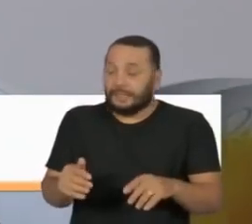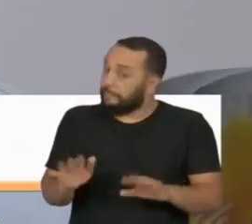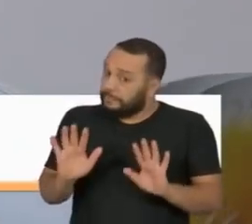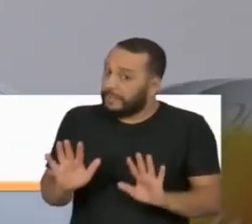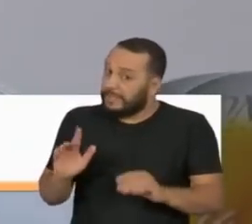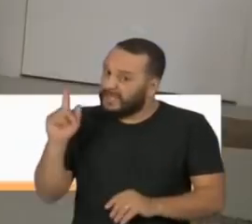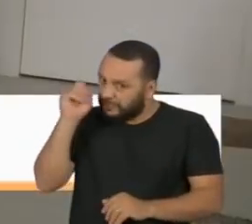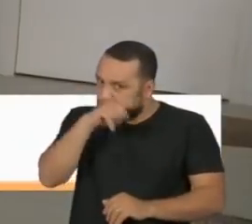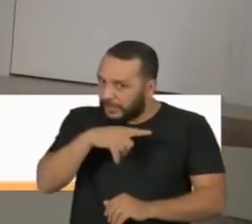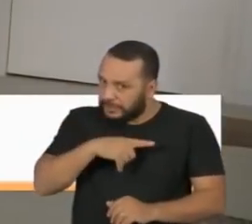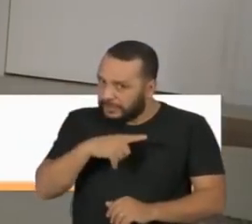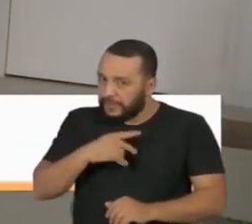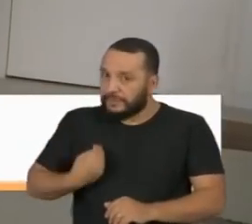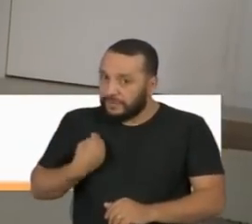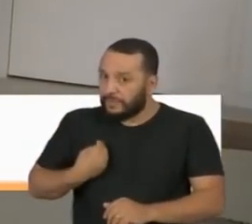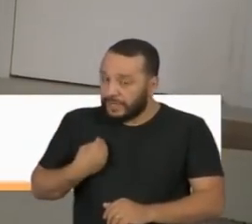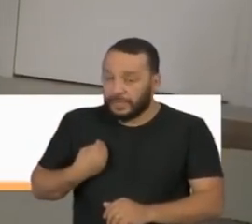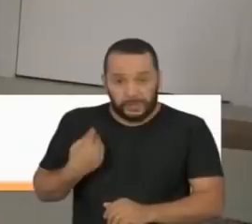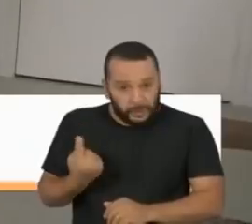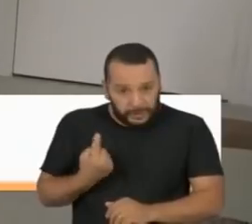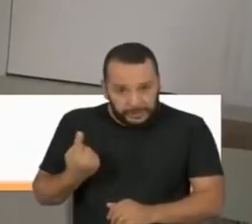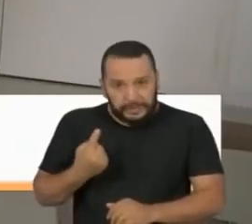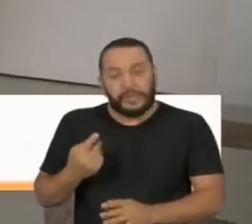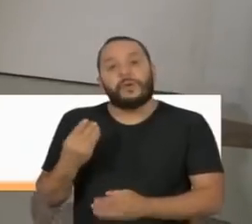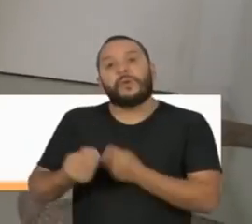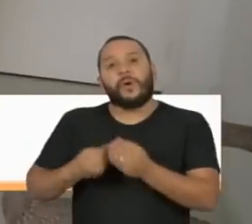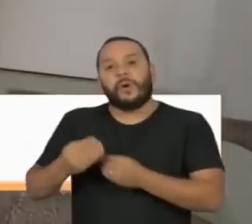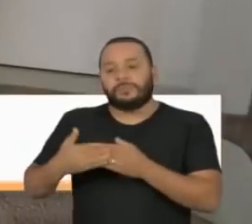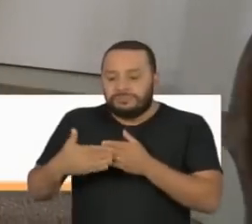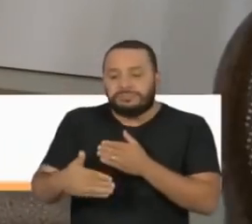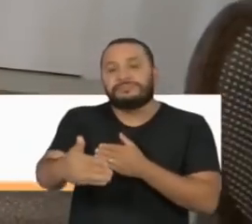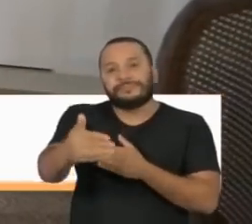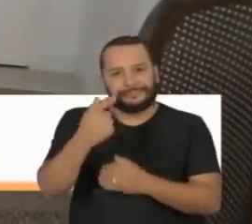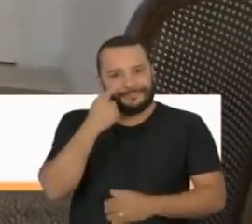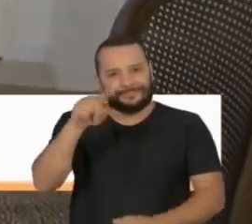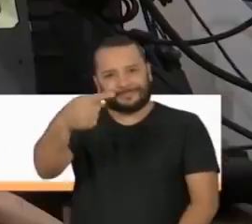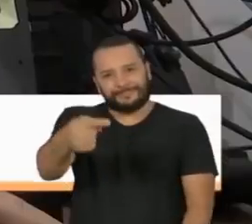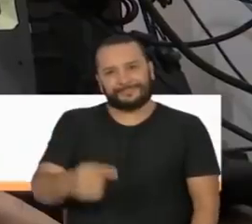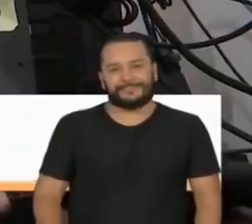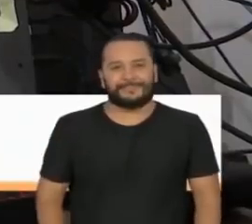só na juventude e como passar dos anos? A gente volta já.